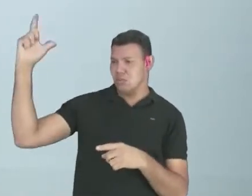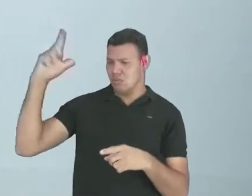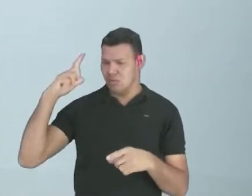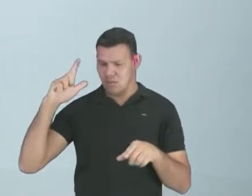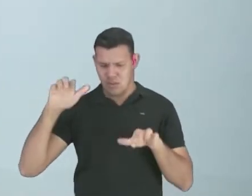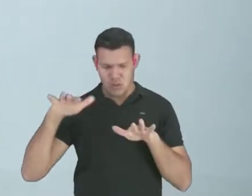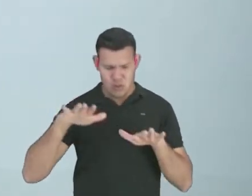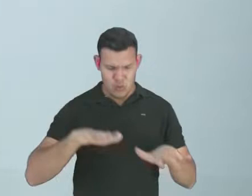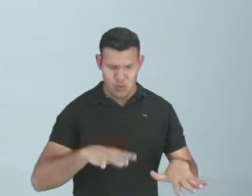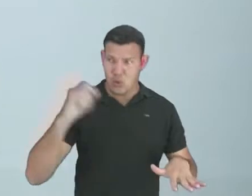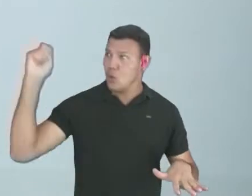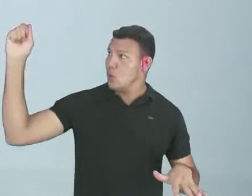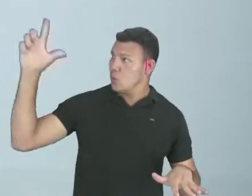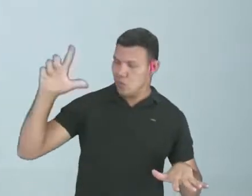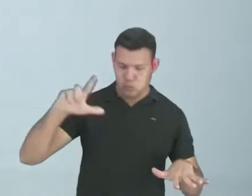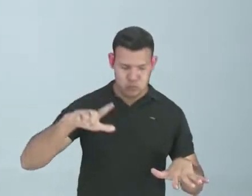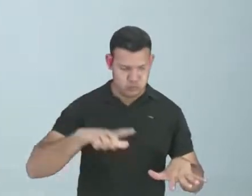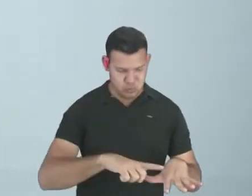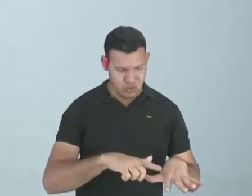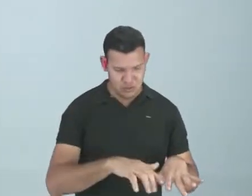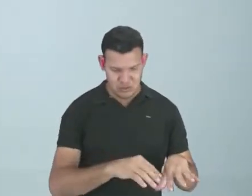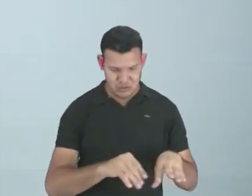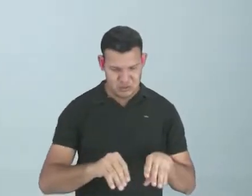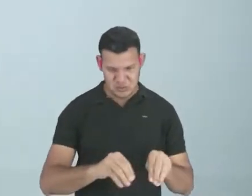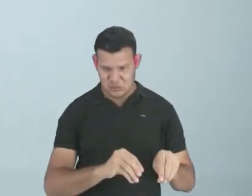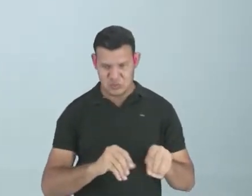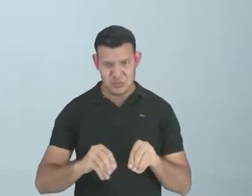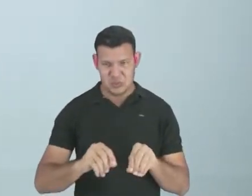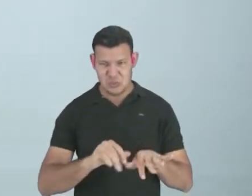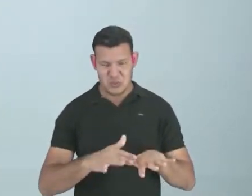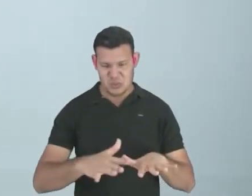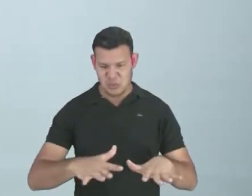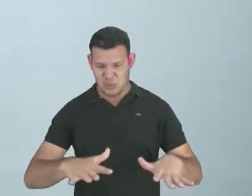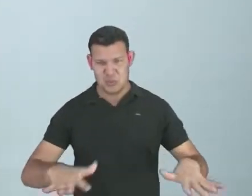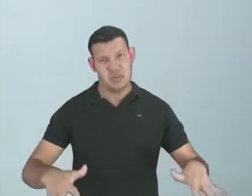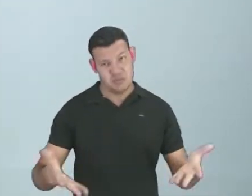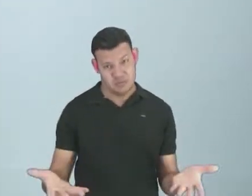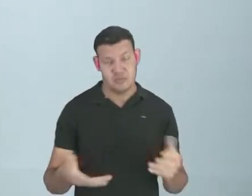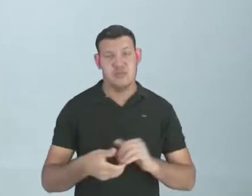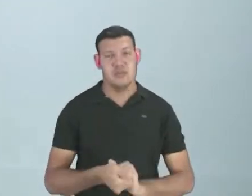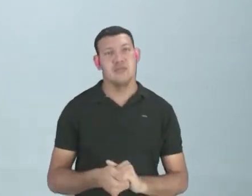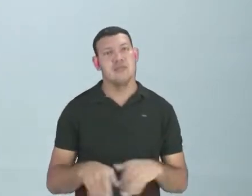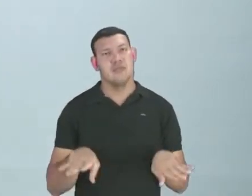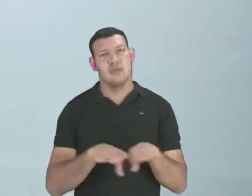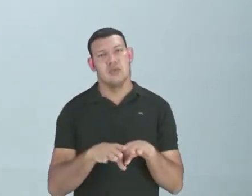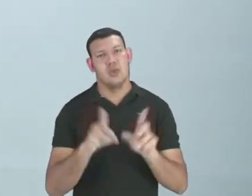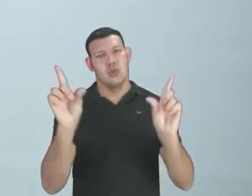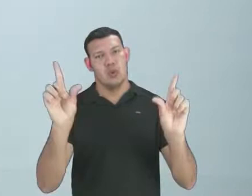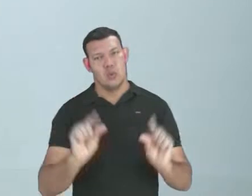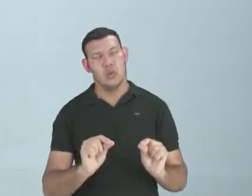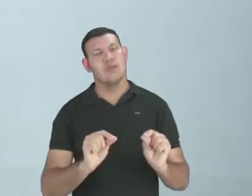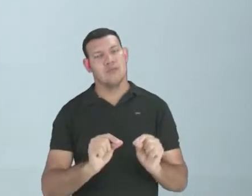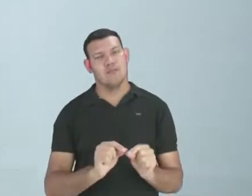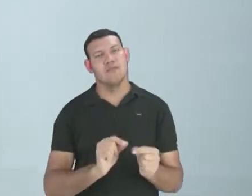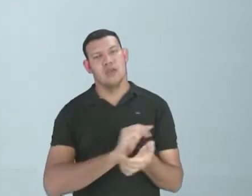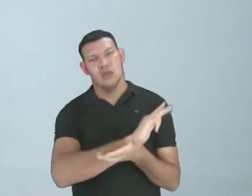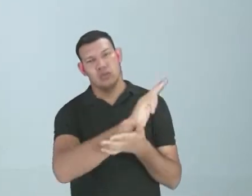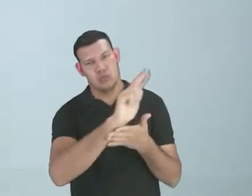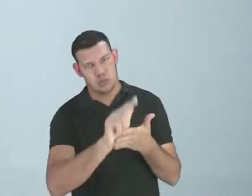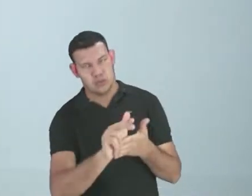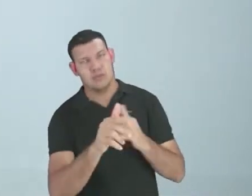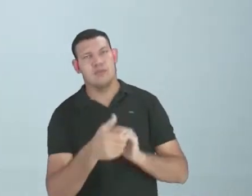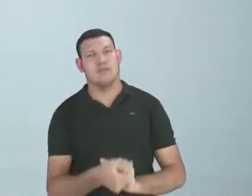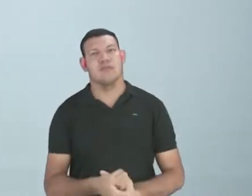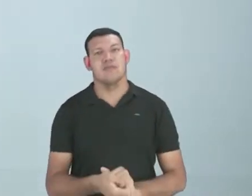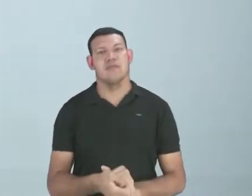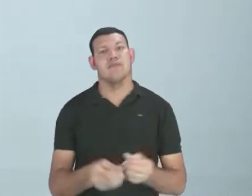né? Ele tem a tendência a sofrer erosão mais rápido, tá? Você tem uma redução da biodiversidade, né? Porque se você tira árvores, você